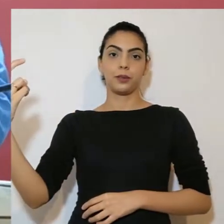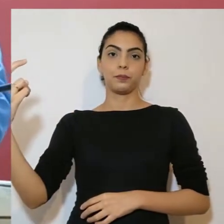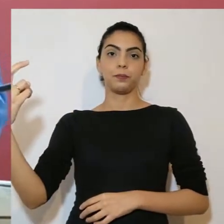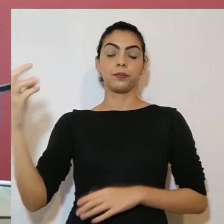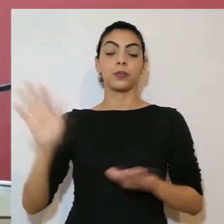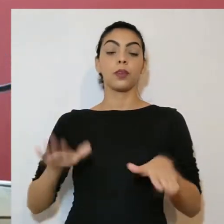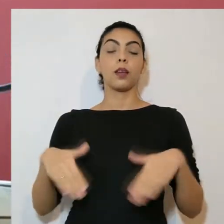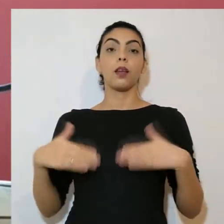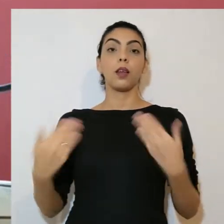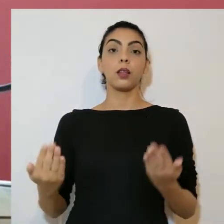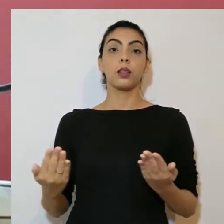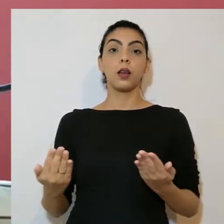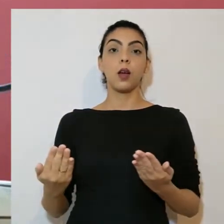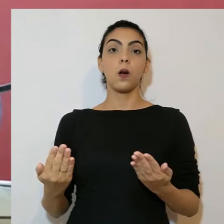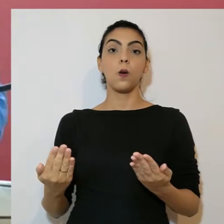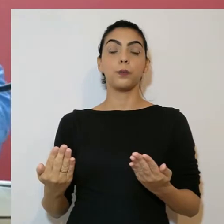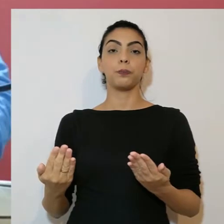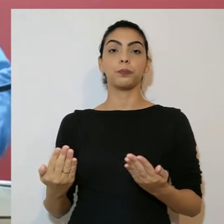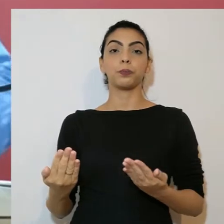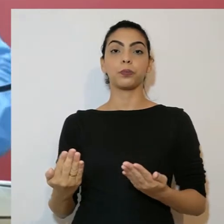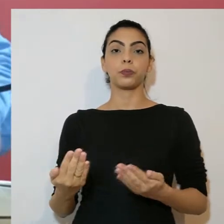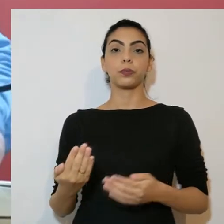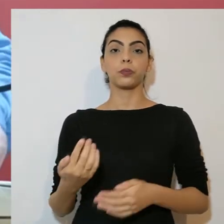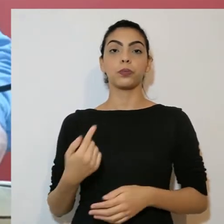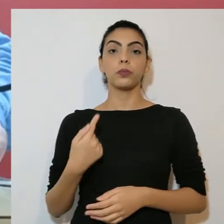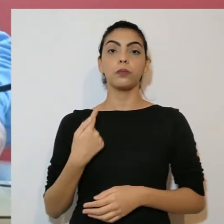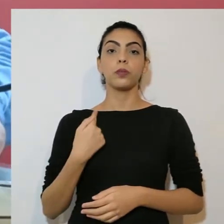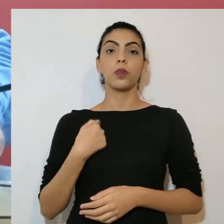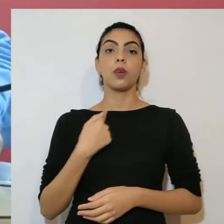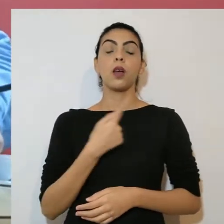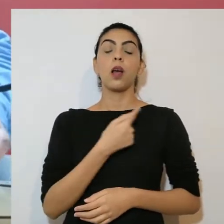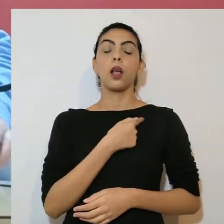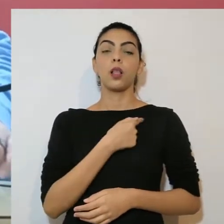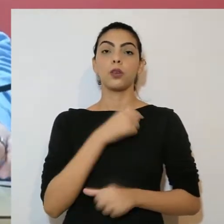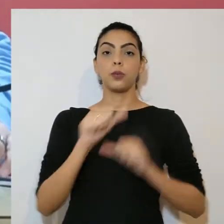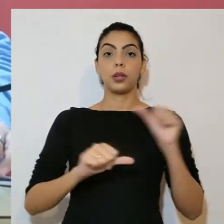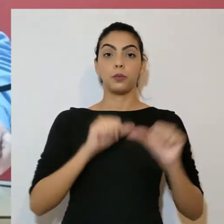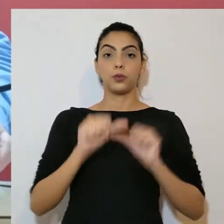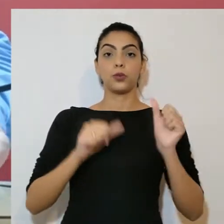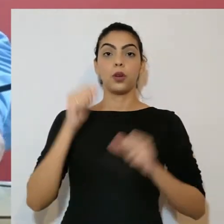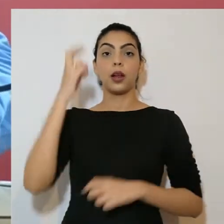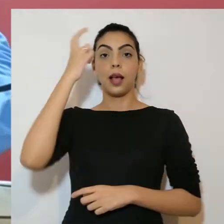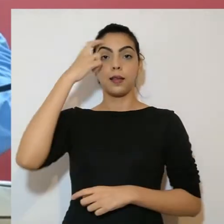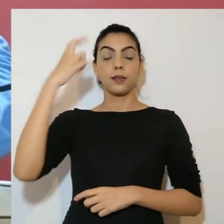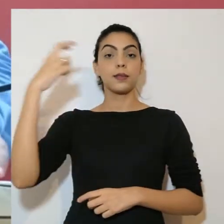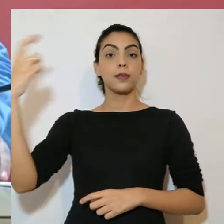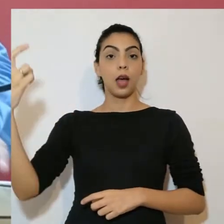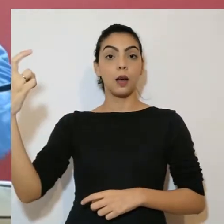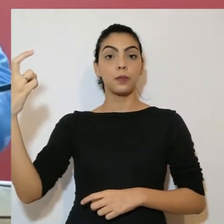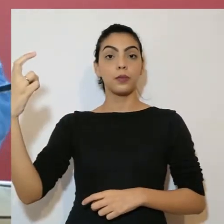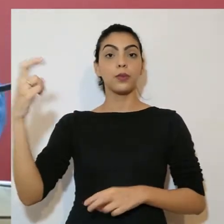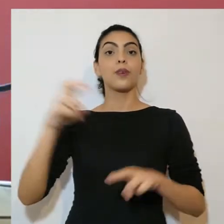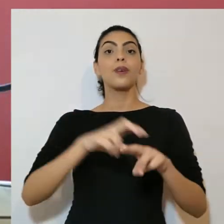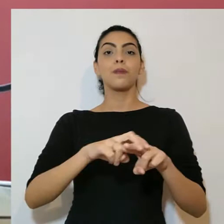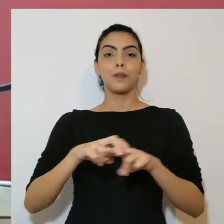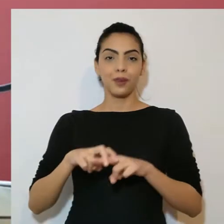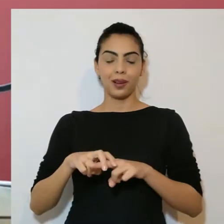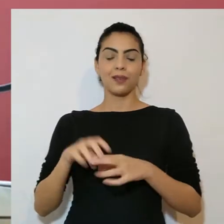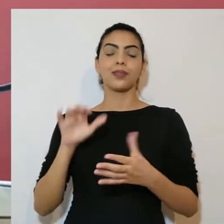sabedoria tem. Portanto, uma das maneiras de nós nos tornarmos sábios